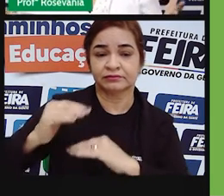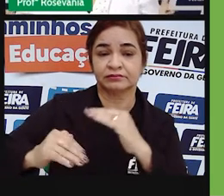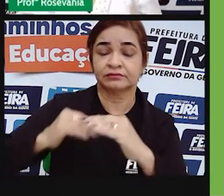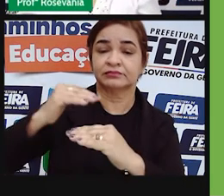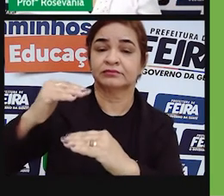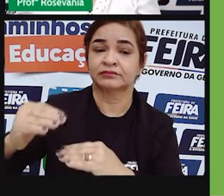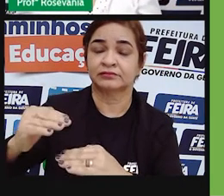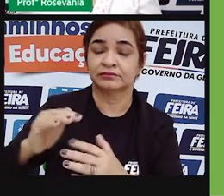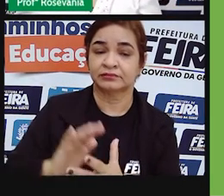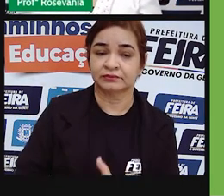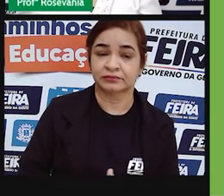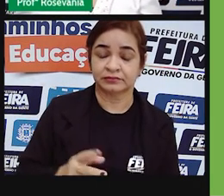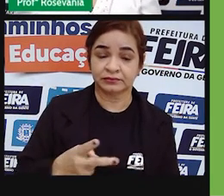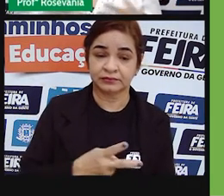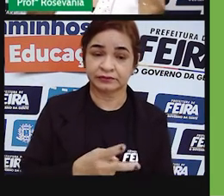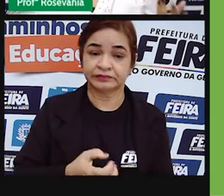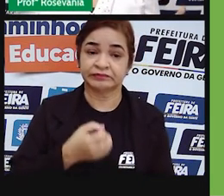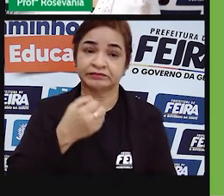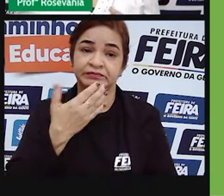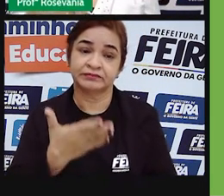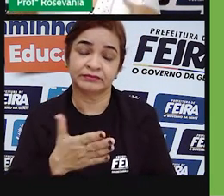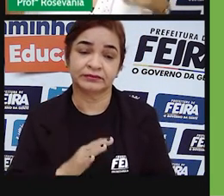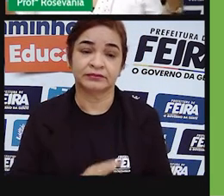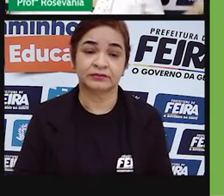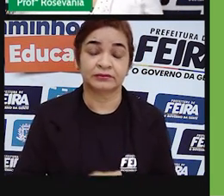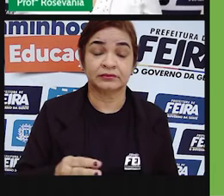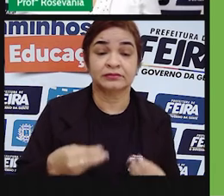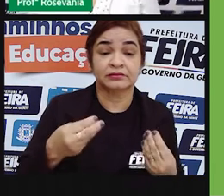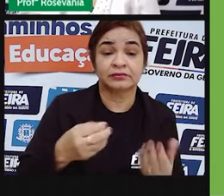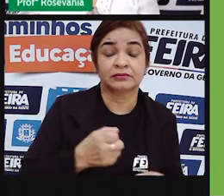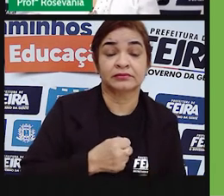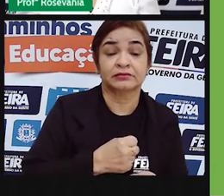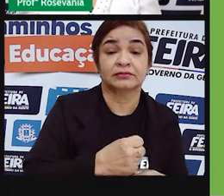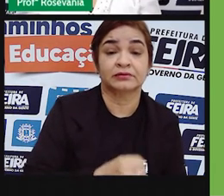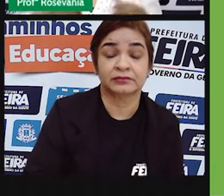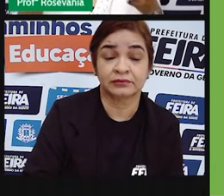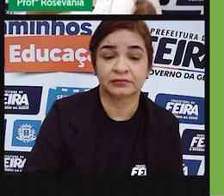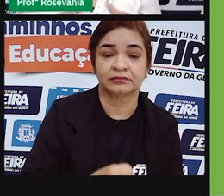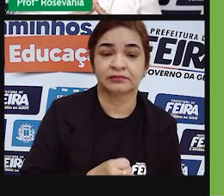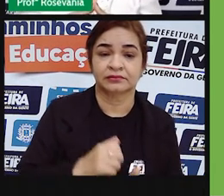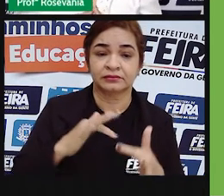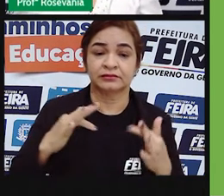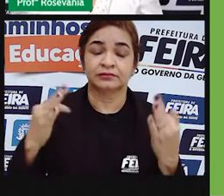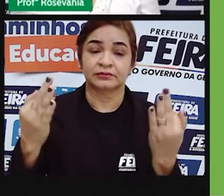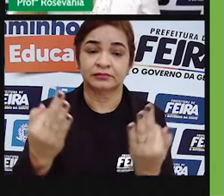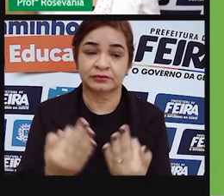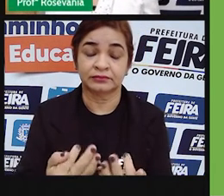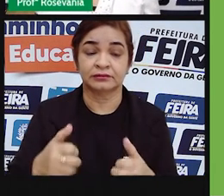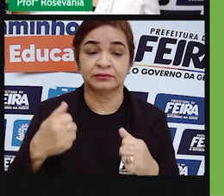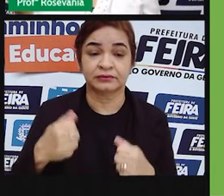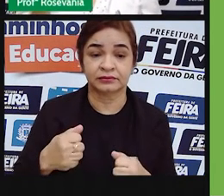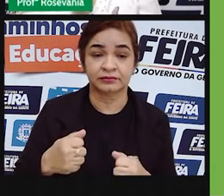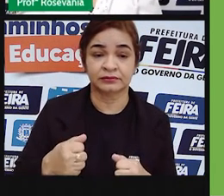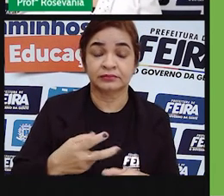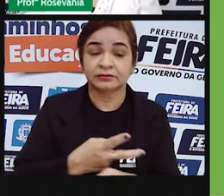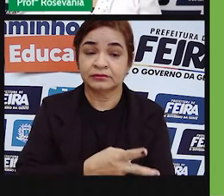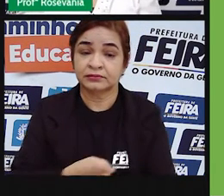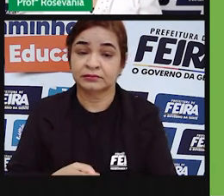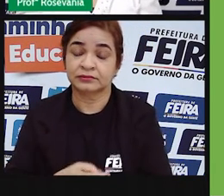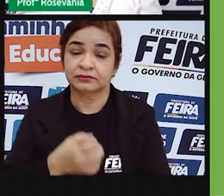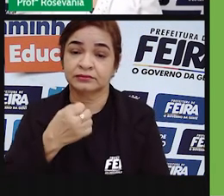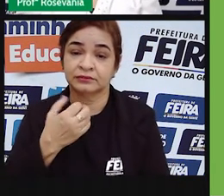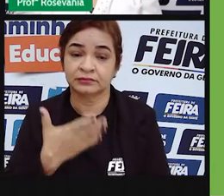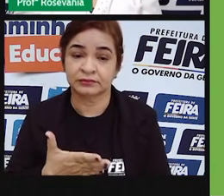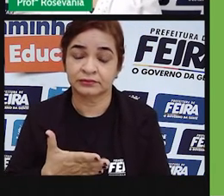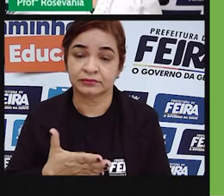não tô conseguindo sustentar minha família não tô conseguindo poder de muito aí essas condições de vida me faz